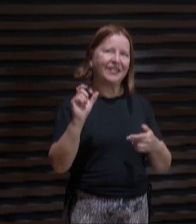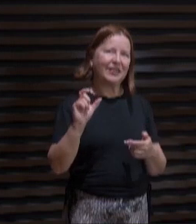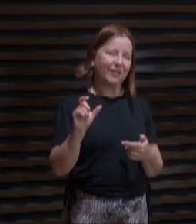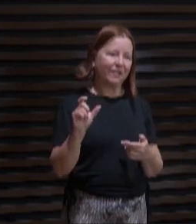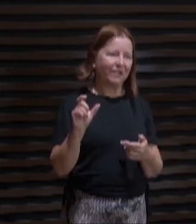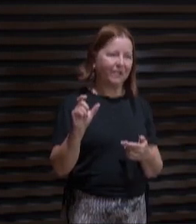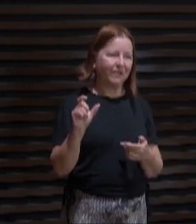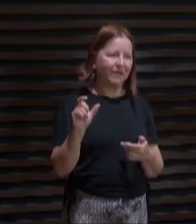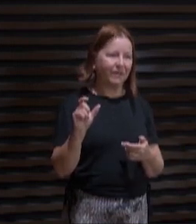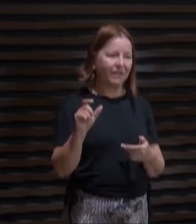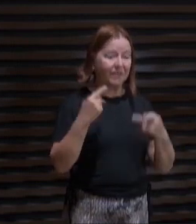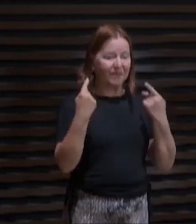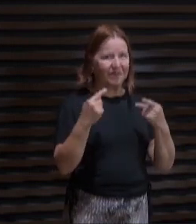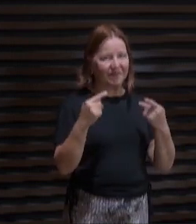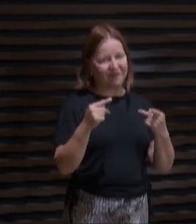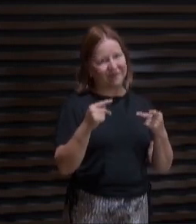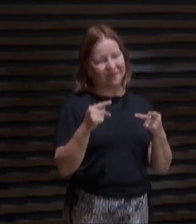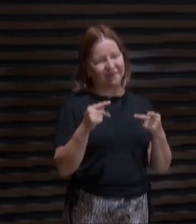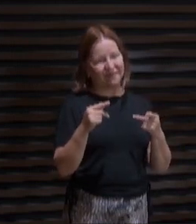palavra, ou a pregação